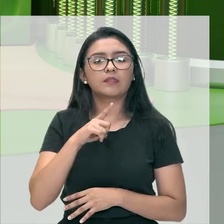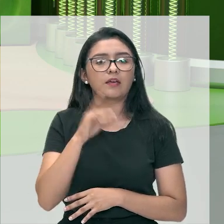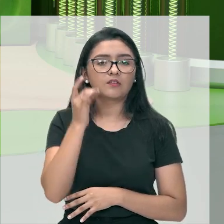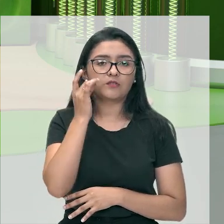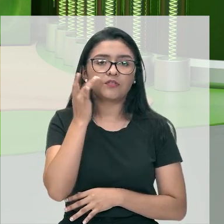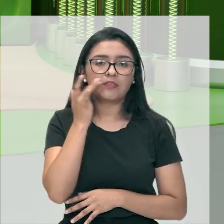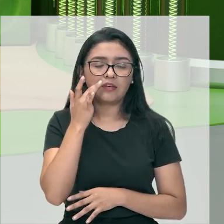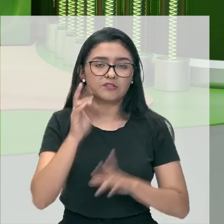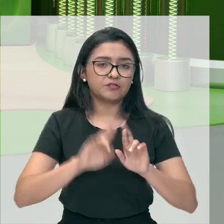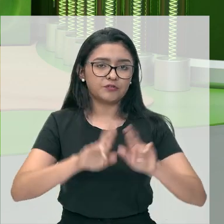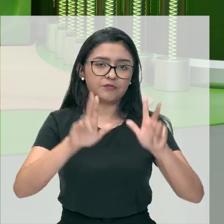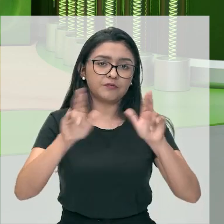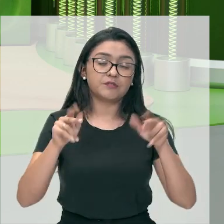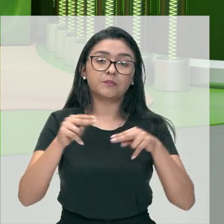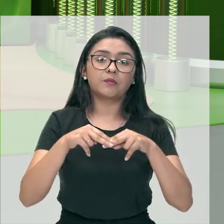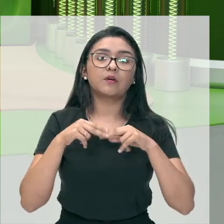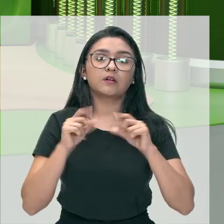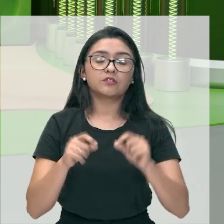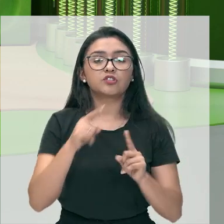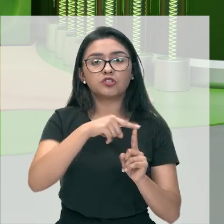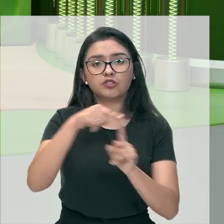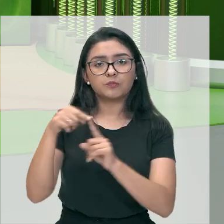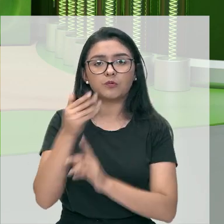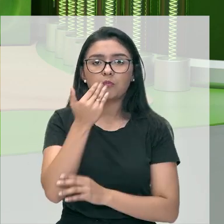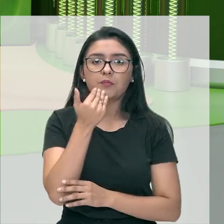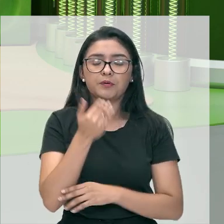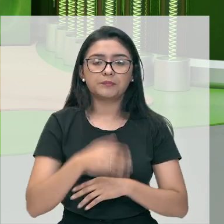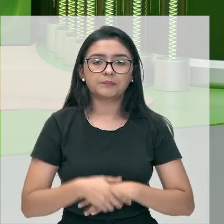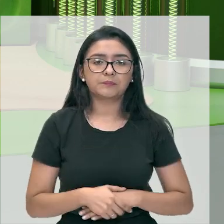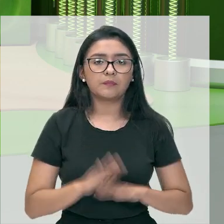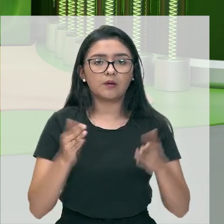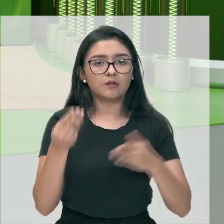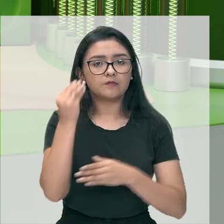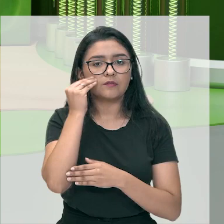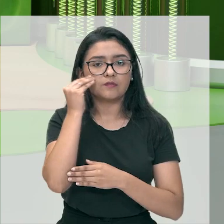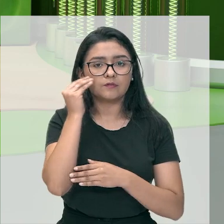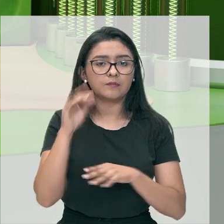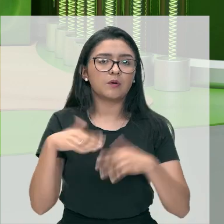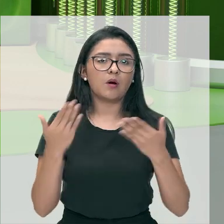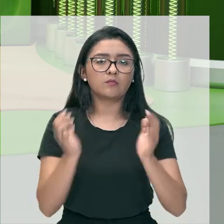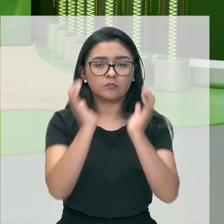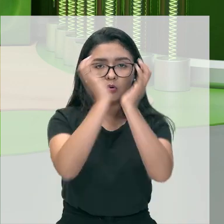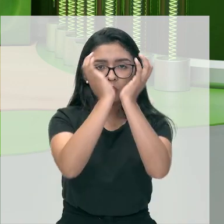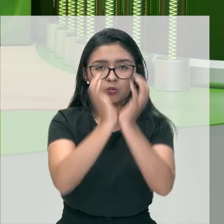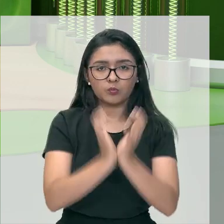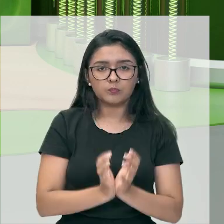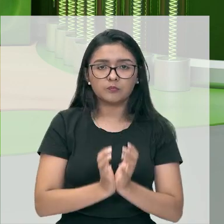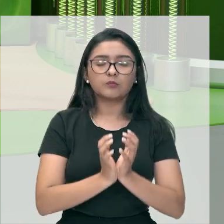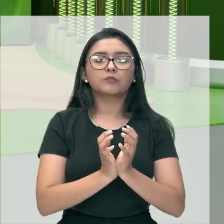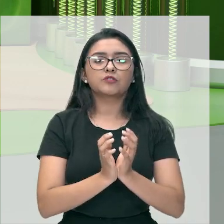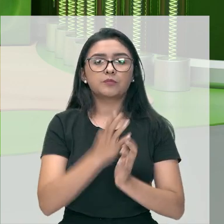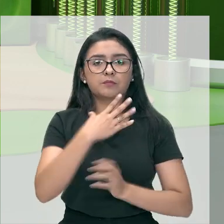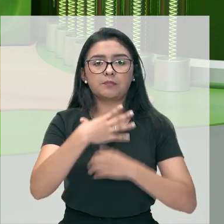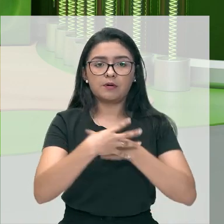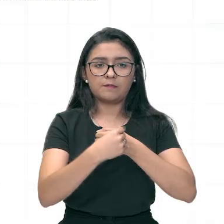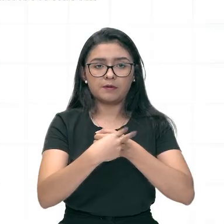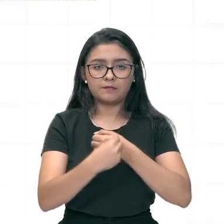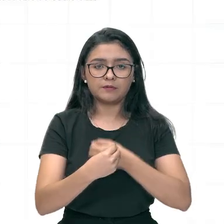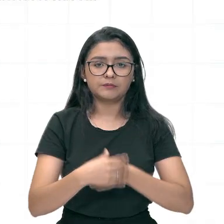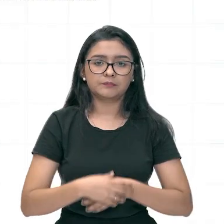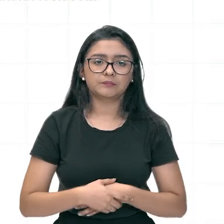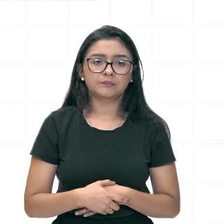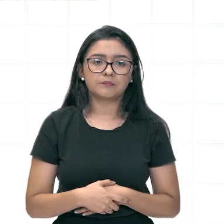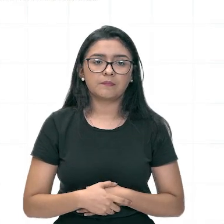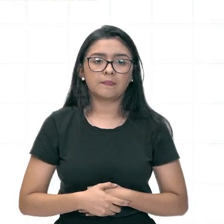diferenciada aí dos mamíferos por causa, né, do seu tipo de alimentação. Vamos ver agora como estão classificados os mamíferos aí na nossa próxima